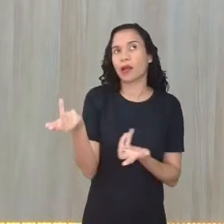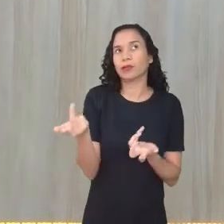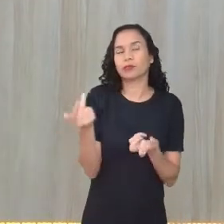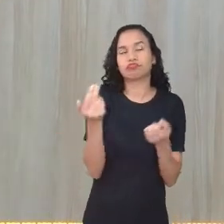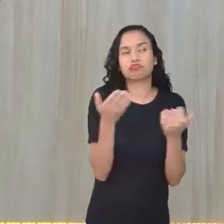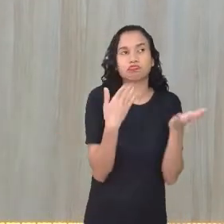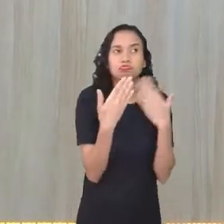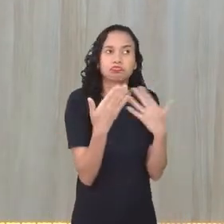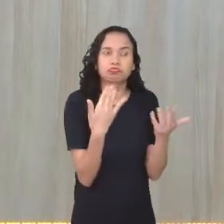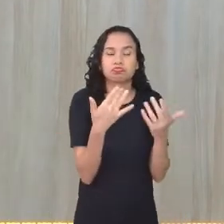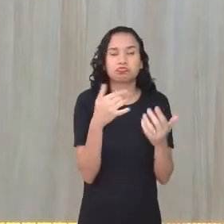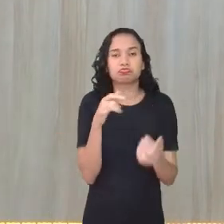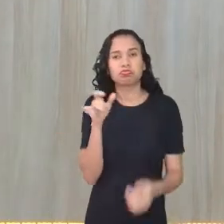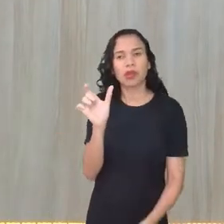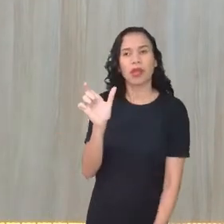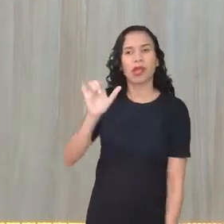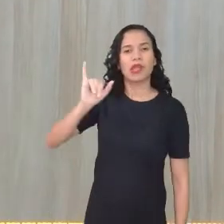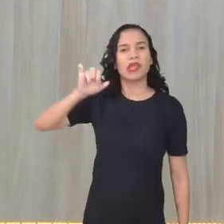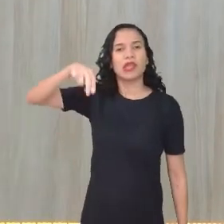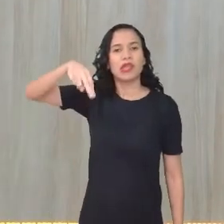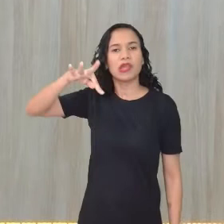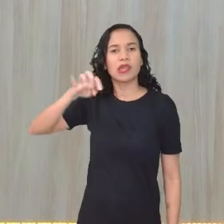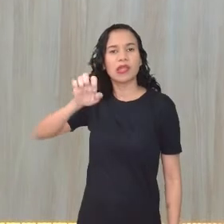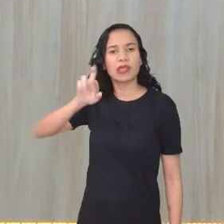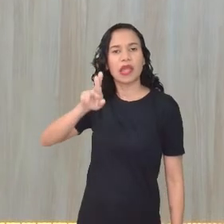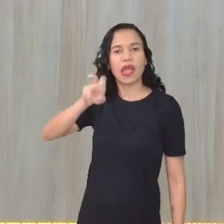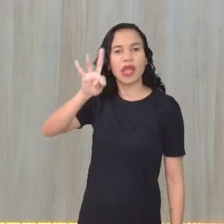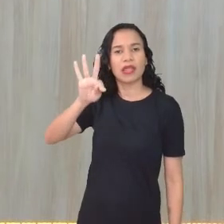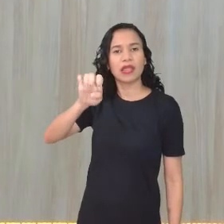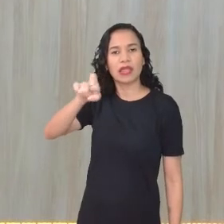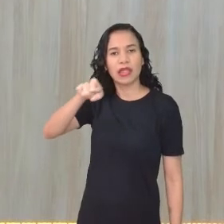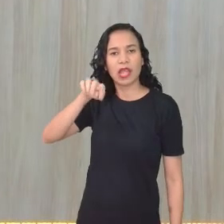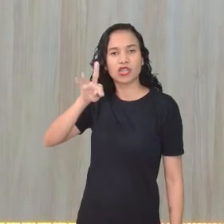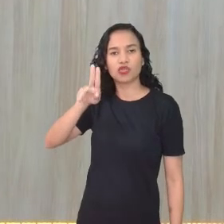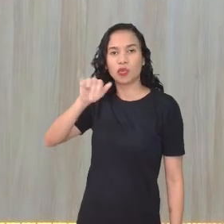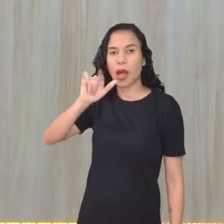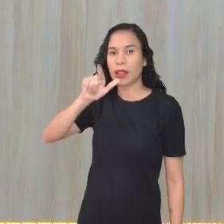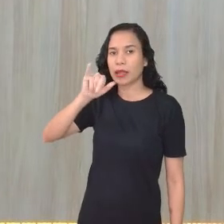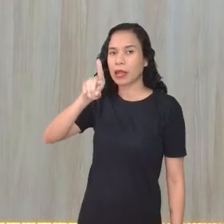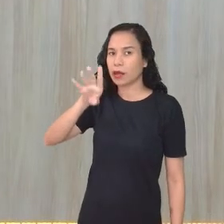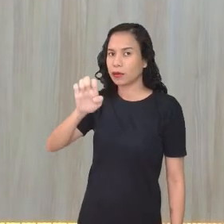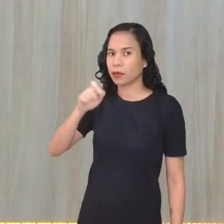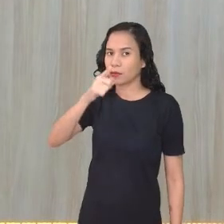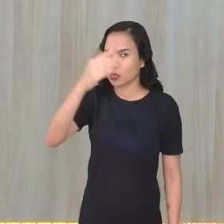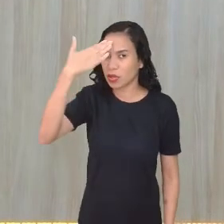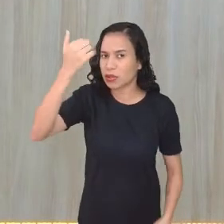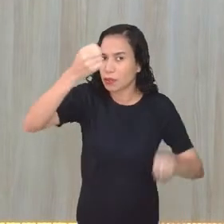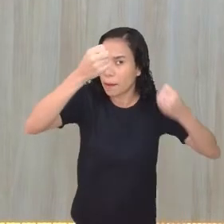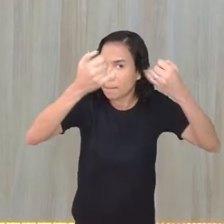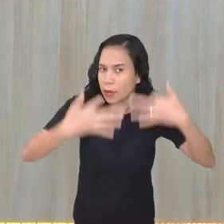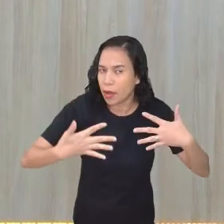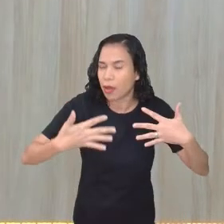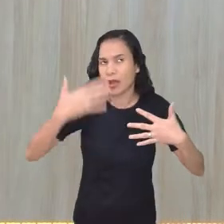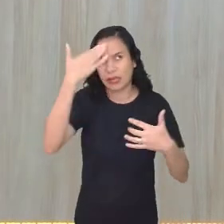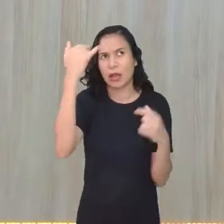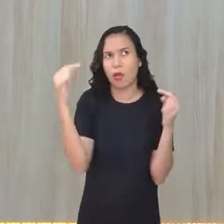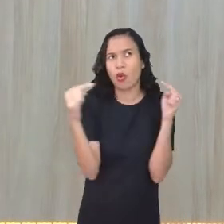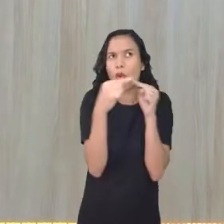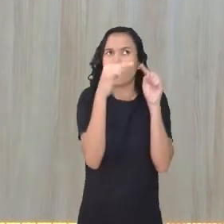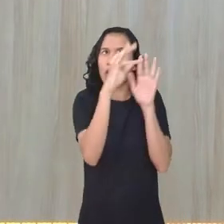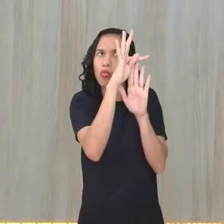comentar esse termo, né? Mas você saberia em casa definir? A gente sabe que também que vai ter a ver com texto,